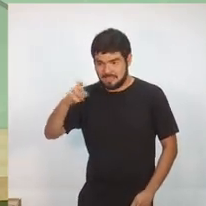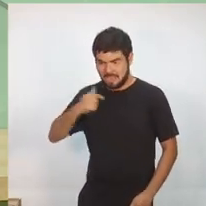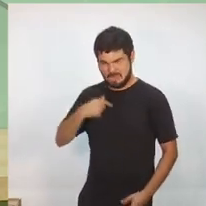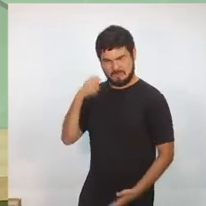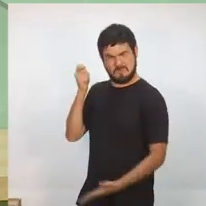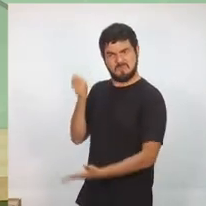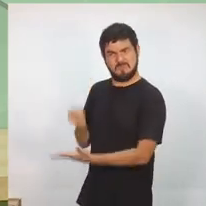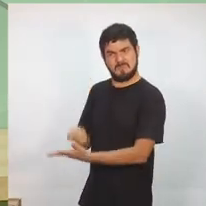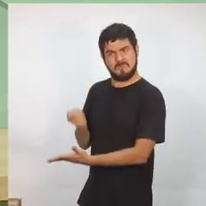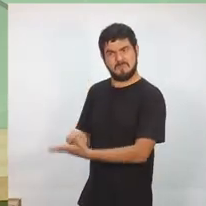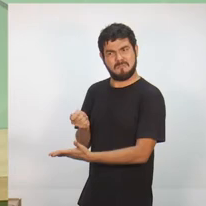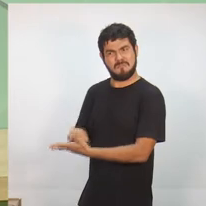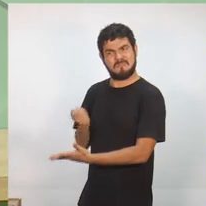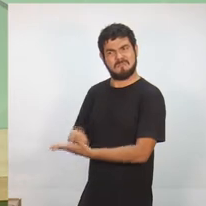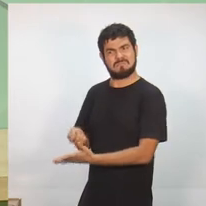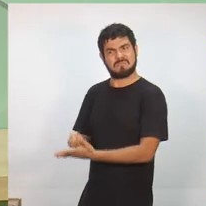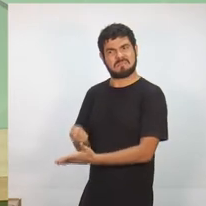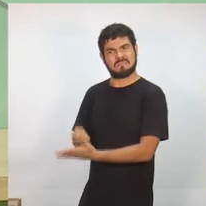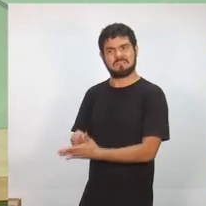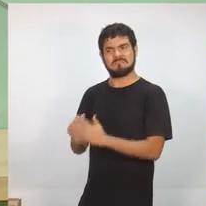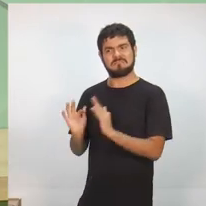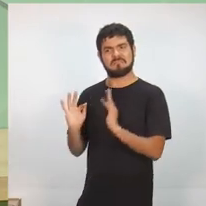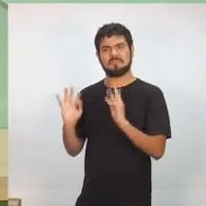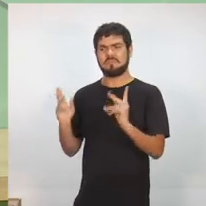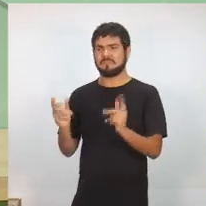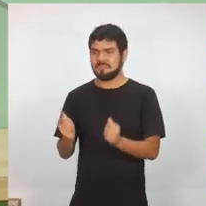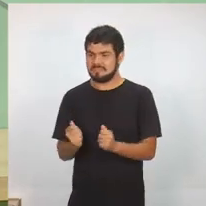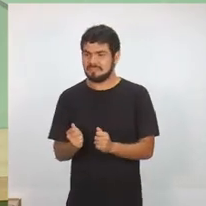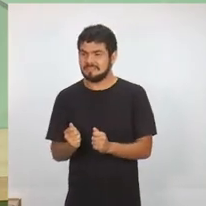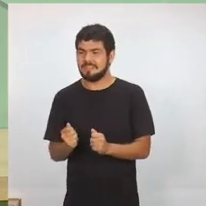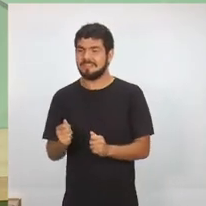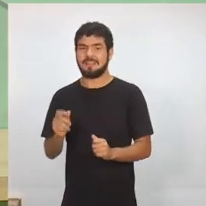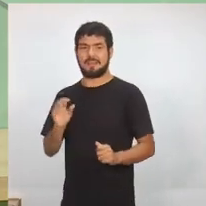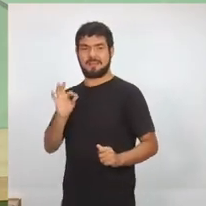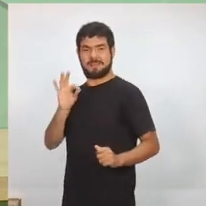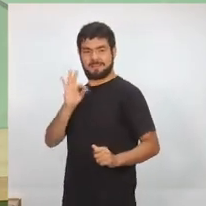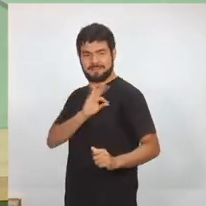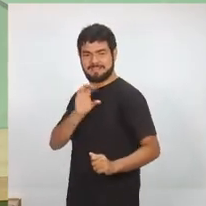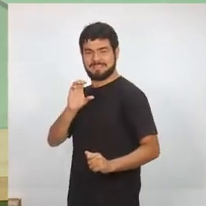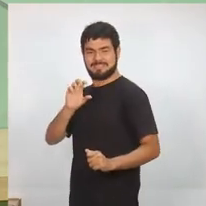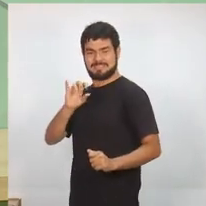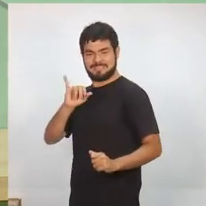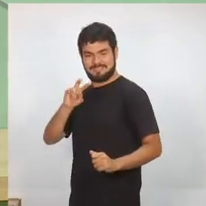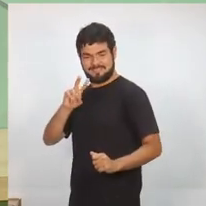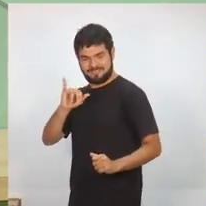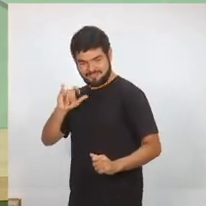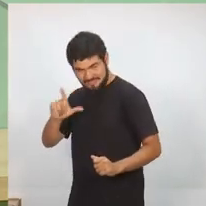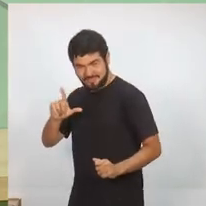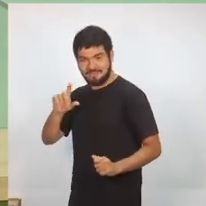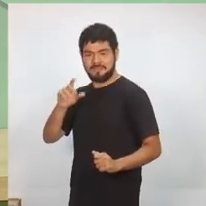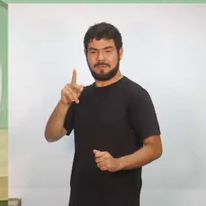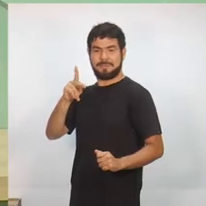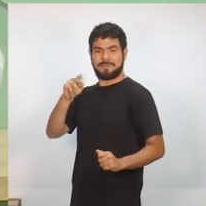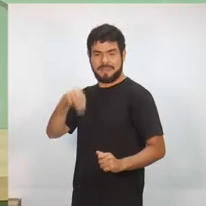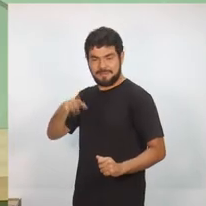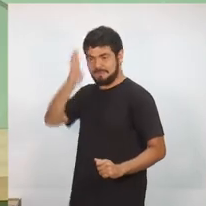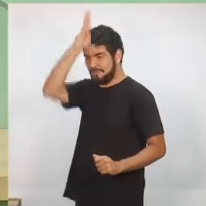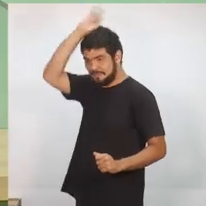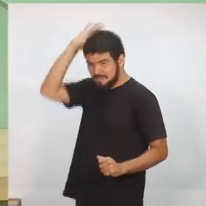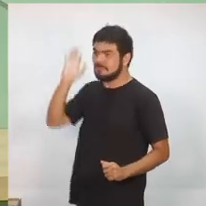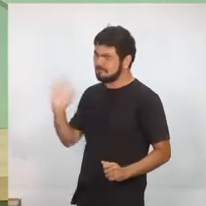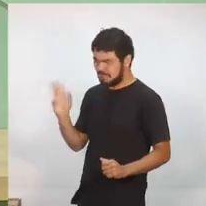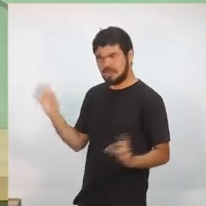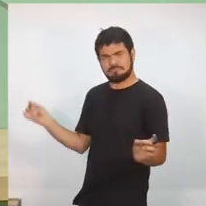Polícia Militar, Polícia Civil e Corpo de Bombeiros. Eu não preciso aqui prometer aquilo que eu não posso